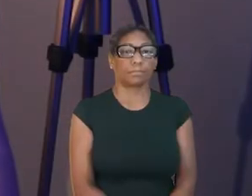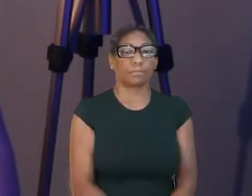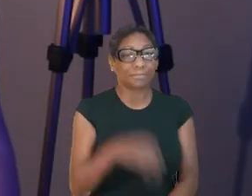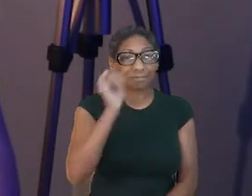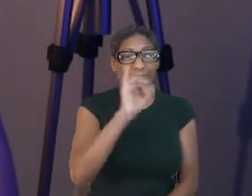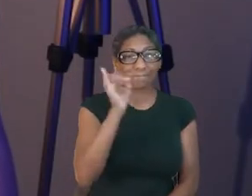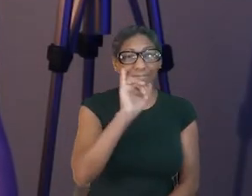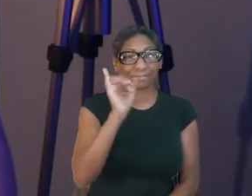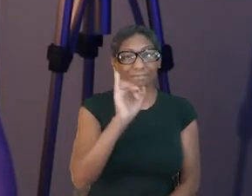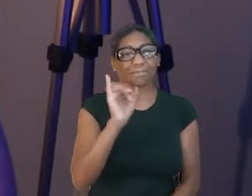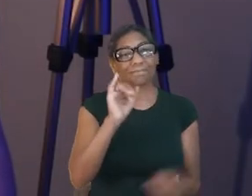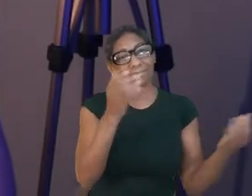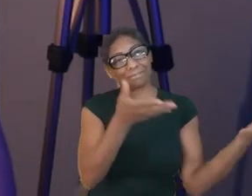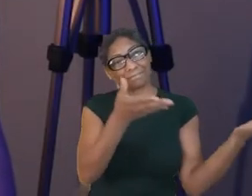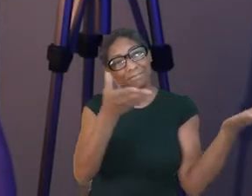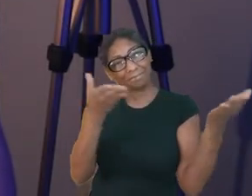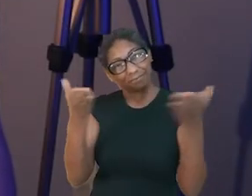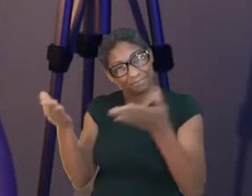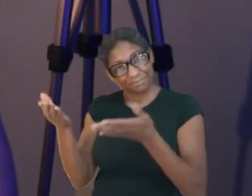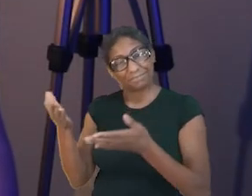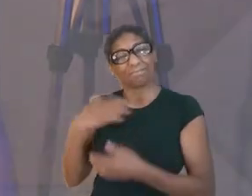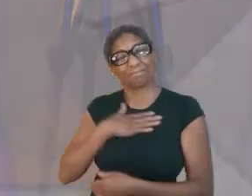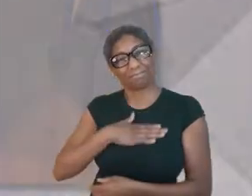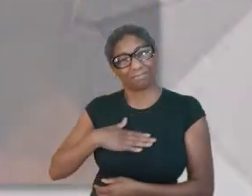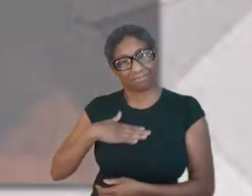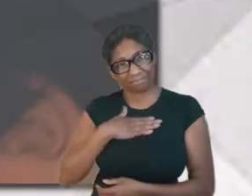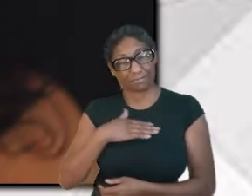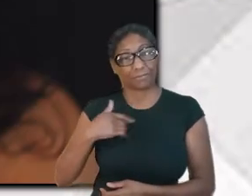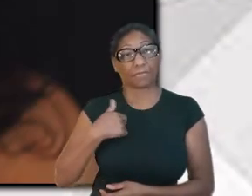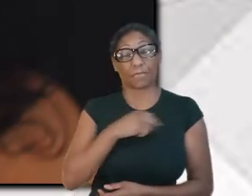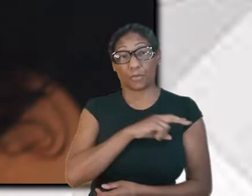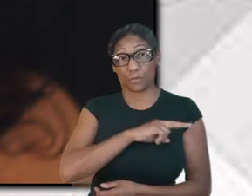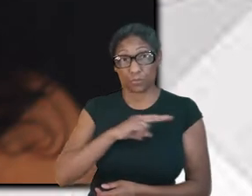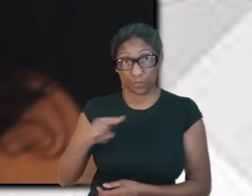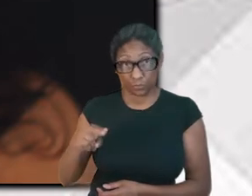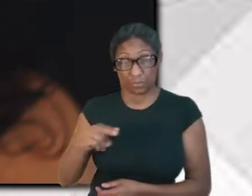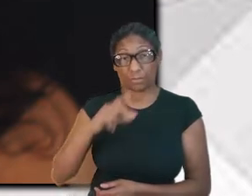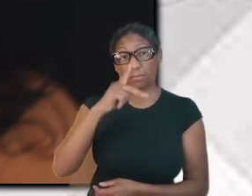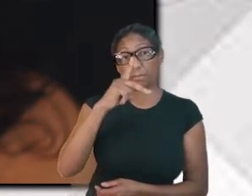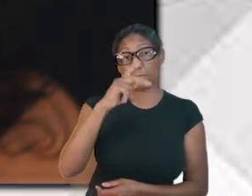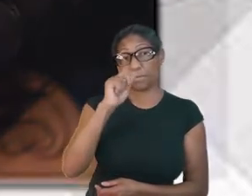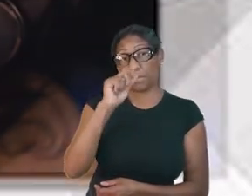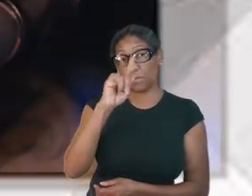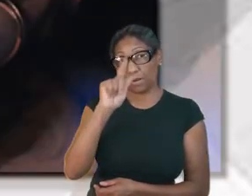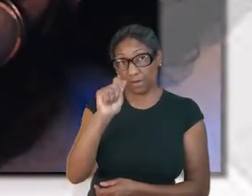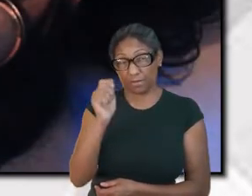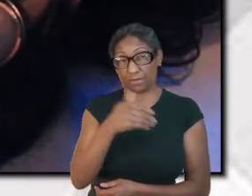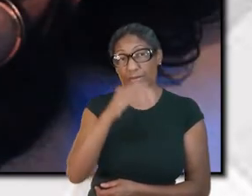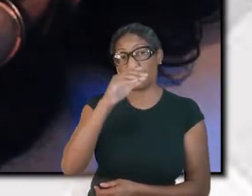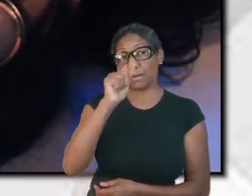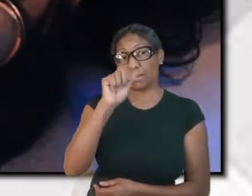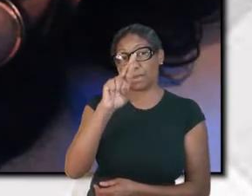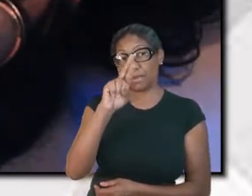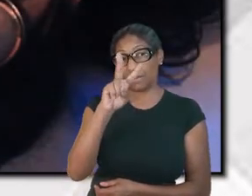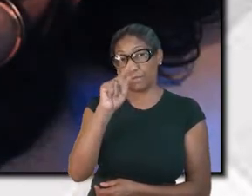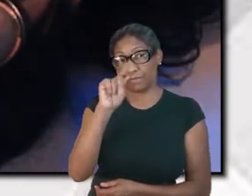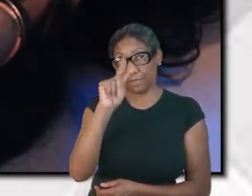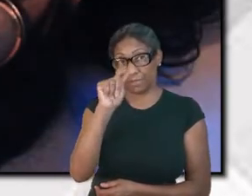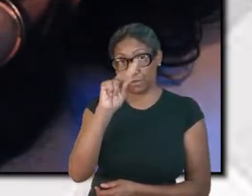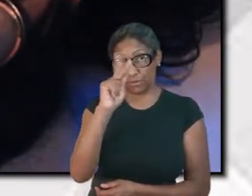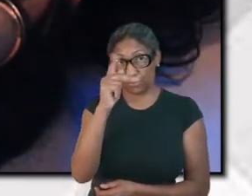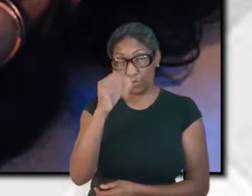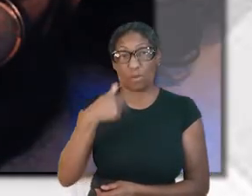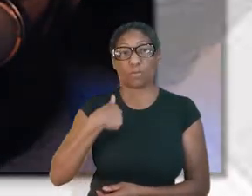Olá, sejam bem-vindos e bem-vindas. Para quem não me conhece, eu me chamo Paula Carvalho, sou atriz e artista